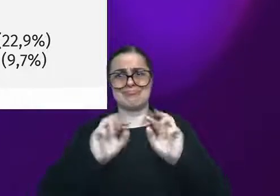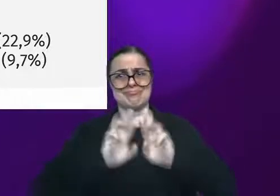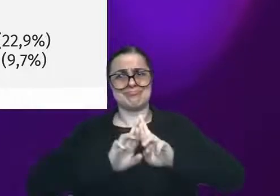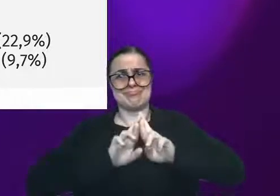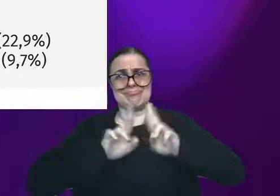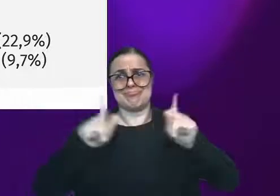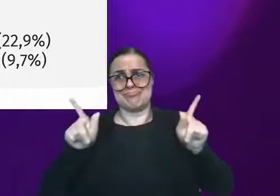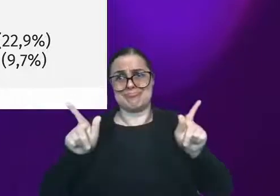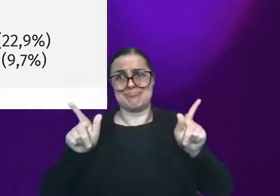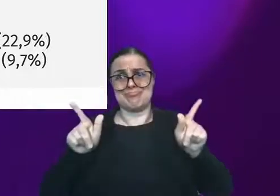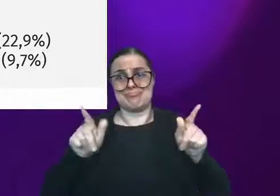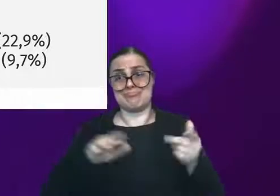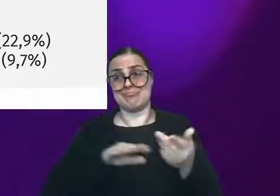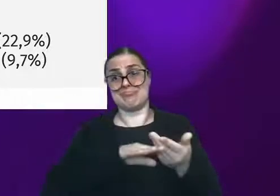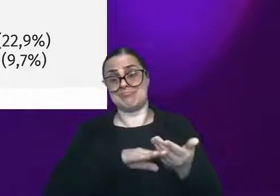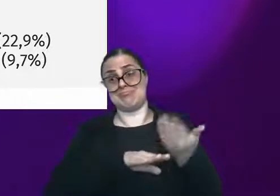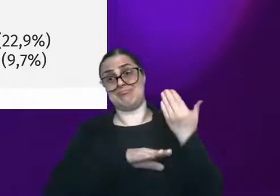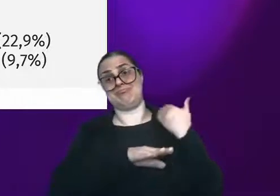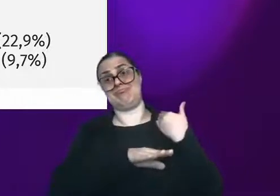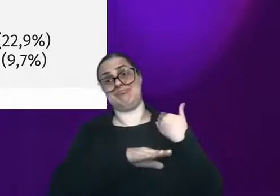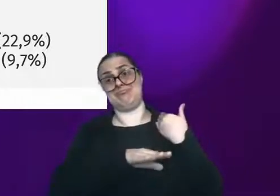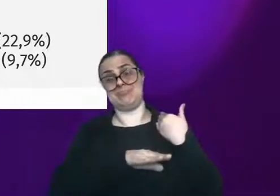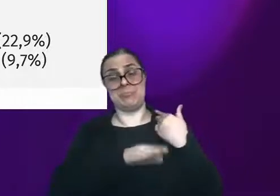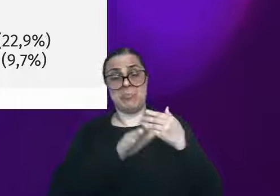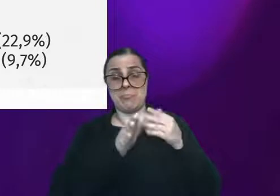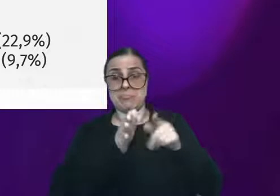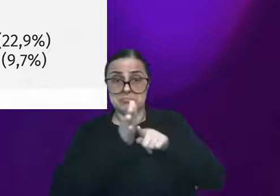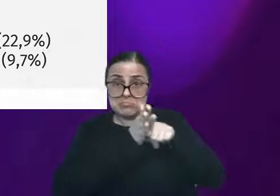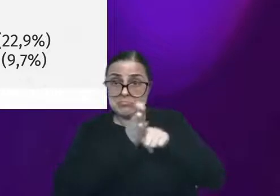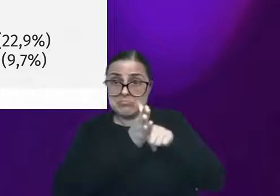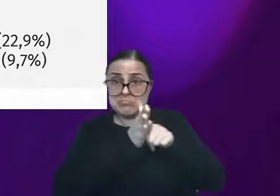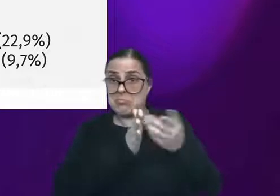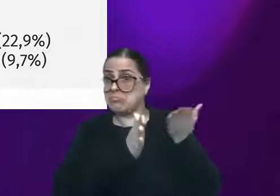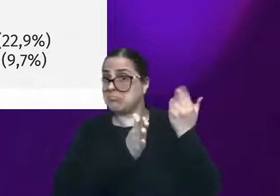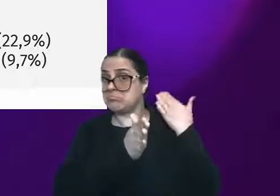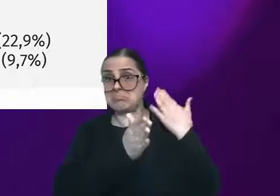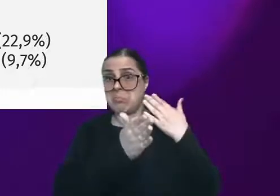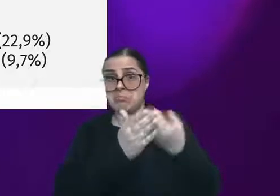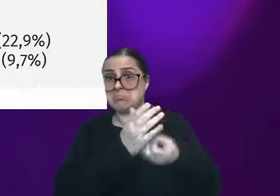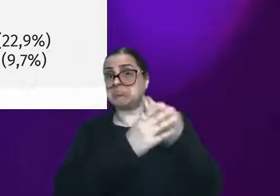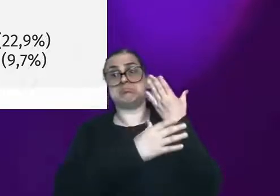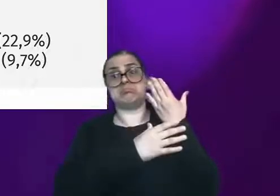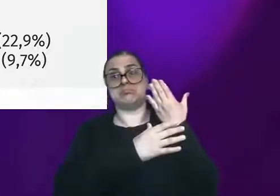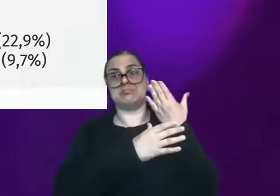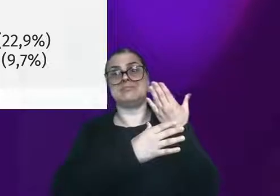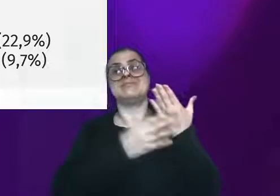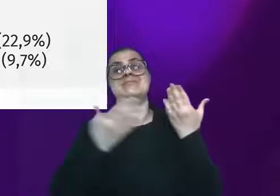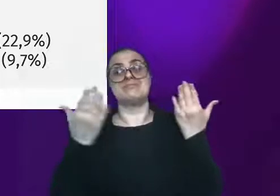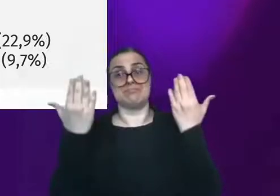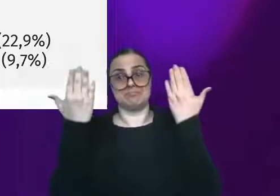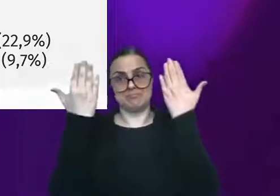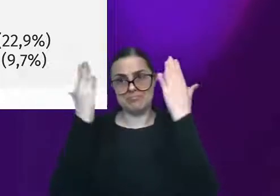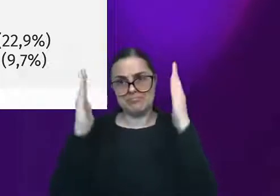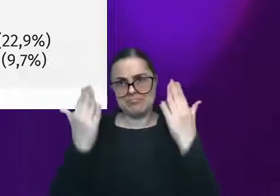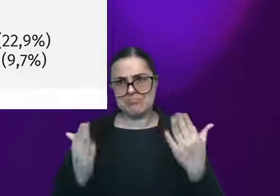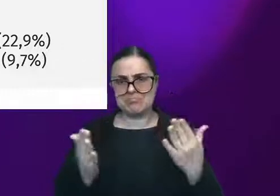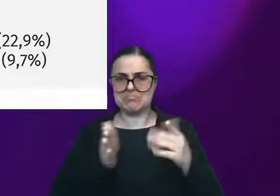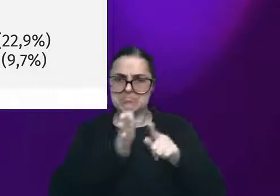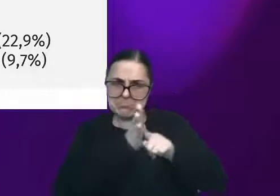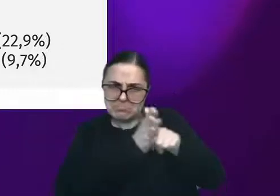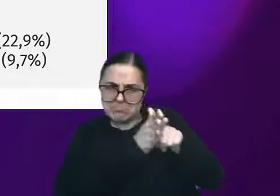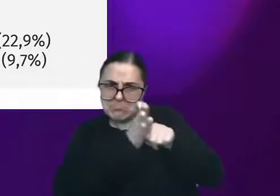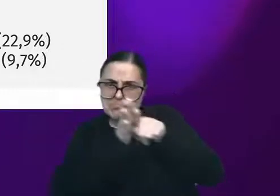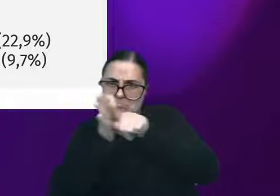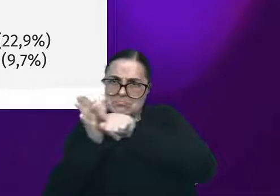do nosso exame pré-transplante. Então, nessa análise que fizeram de mais de